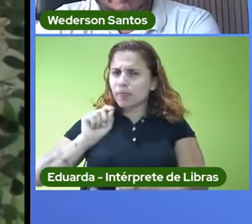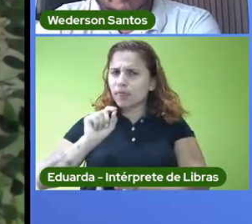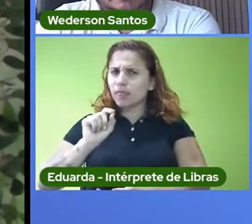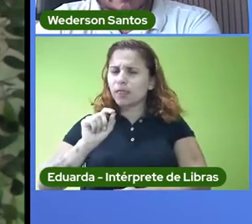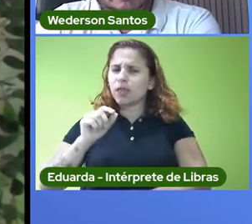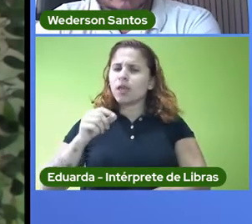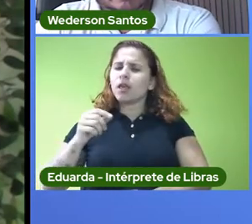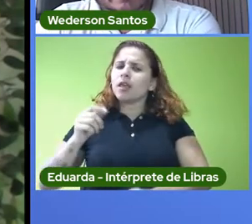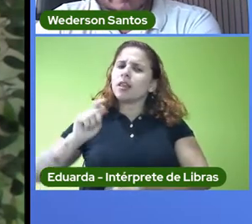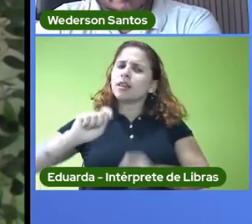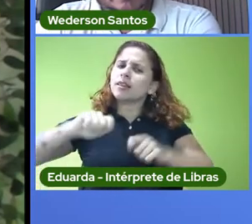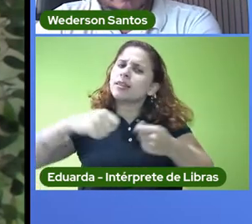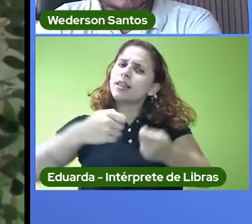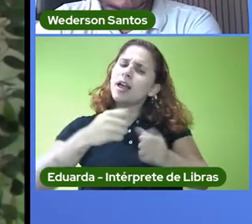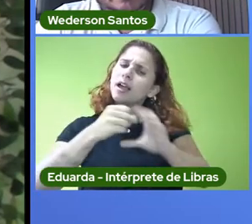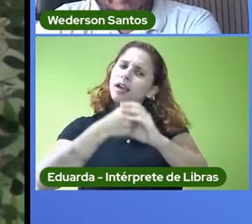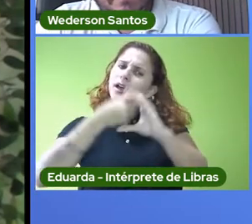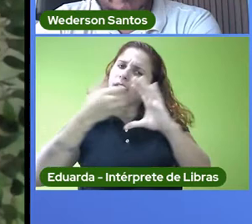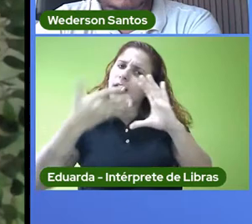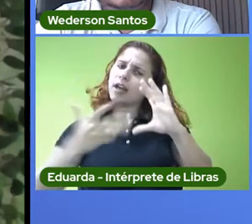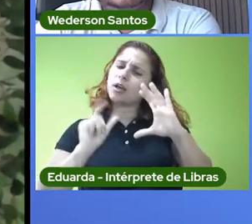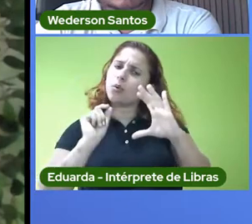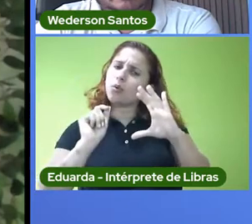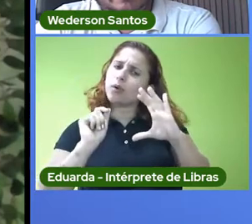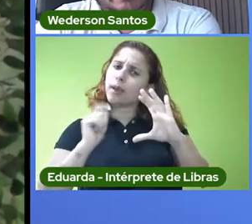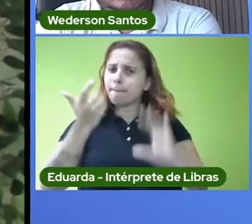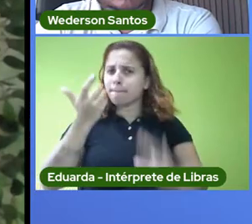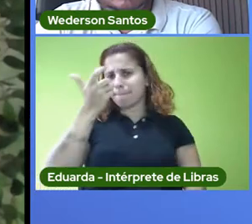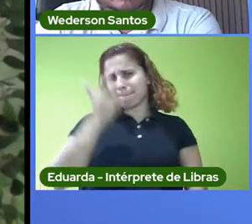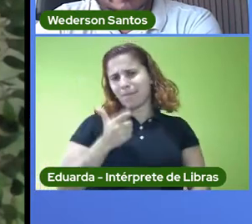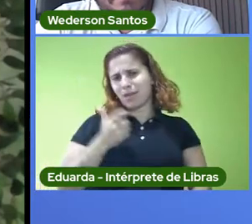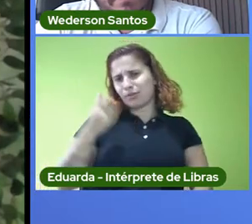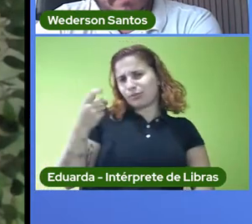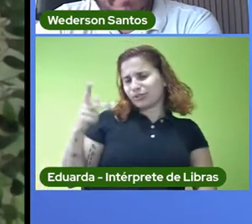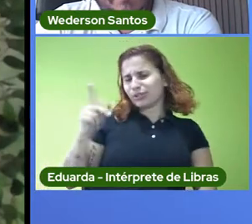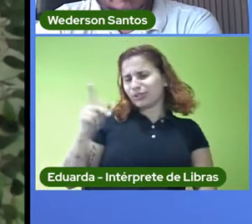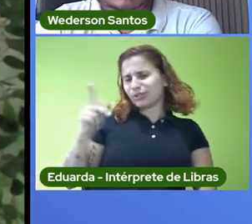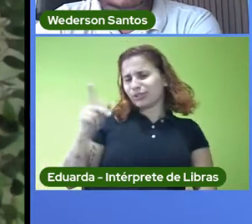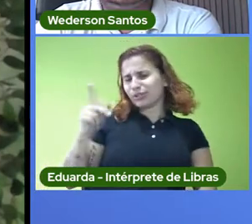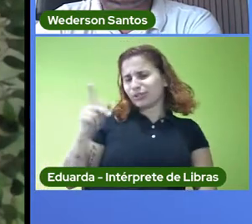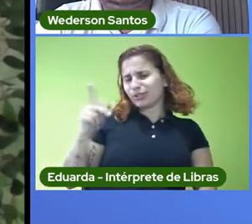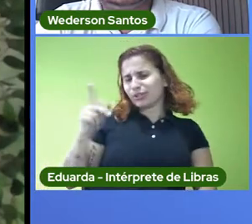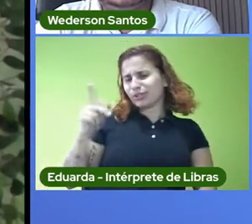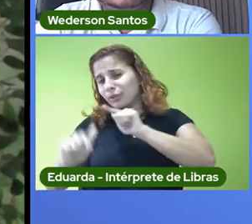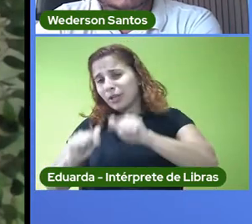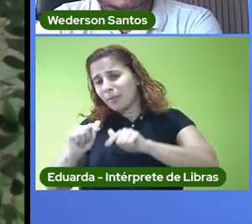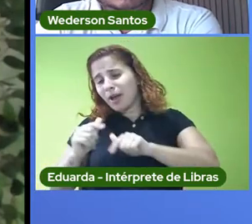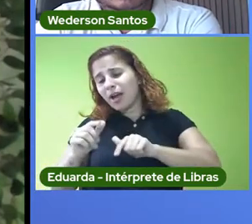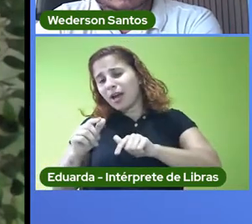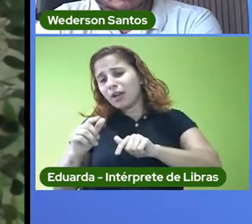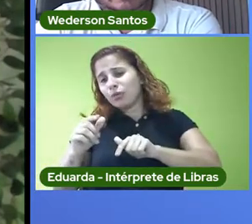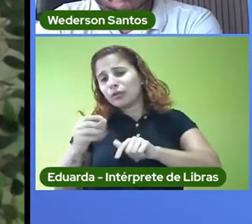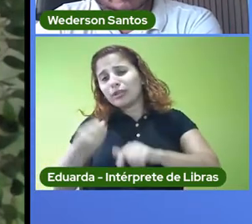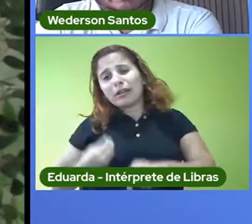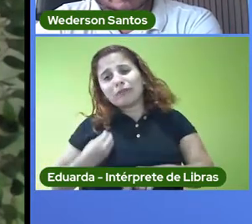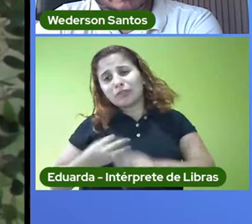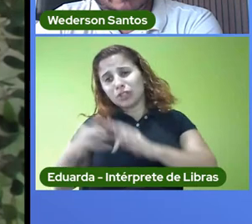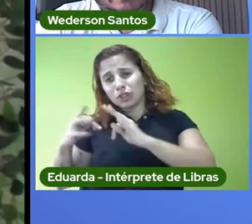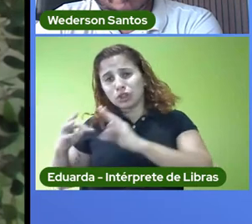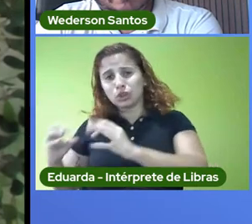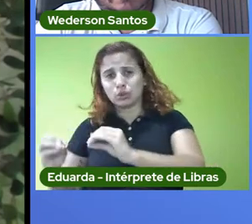sua, né? O trabalho faz parte da nossa vida enquanto um mecanismo de sociabilidade e também um mecanismo